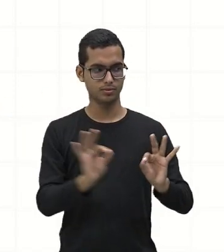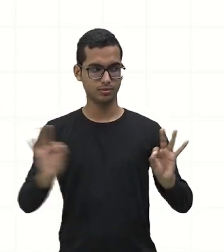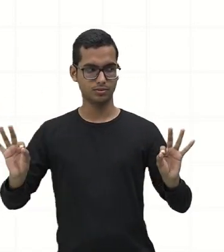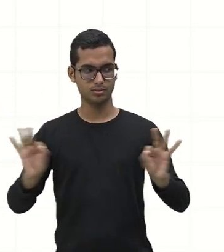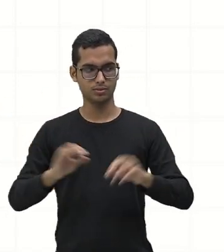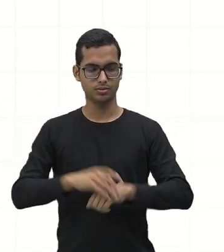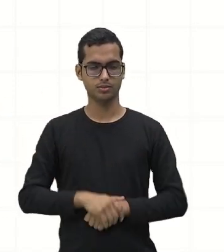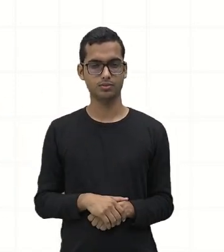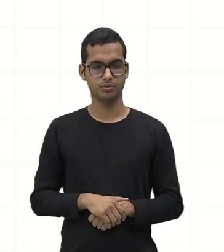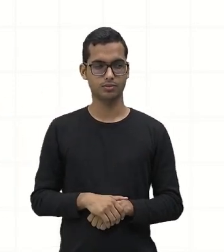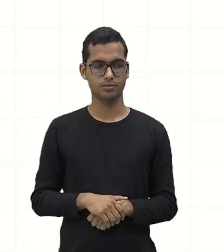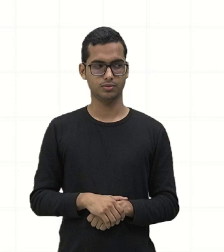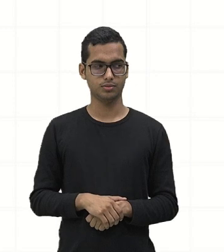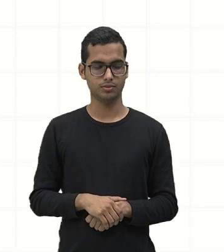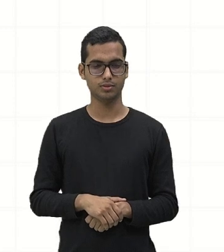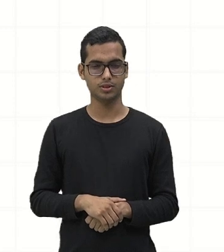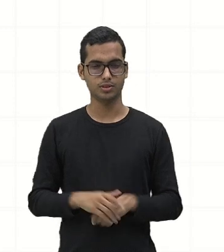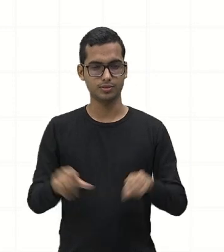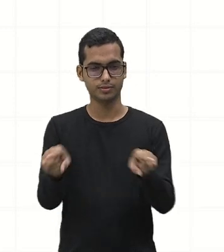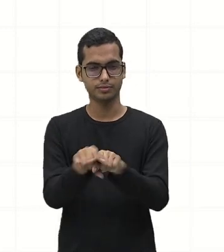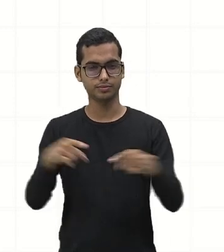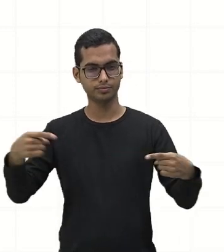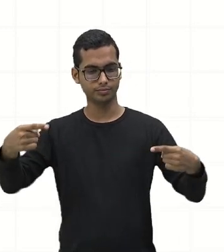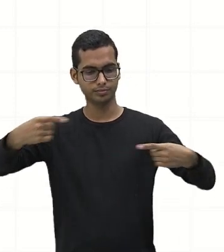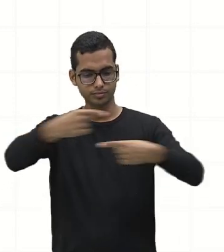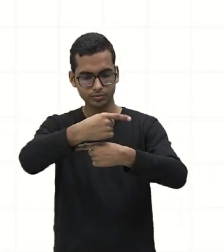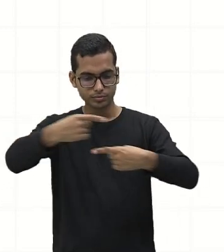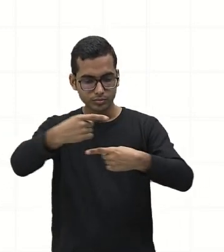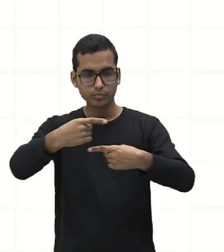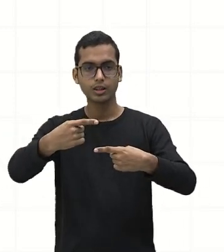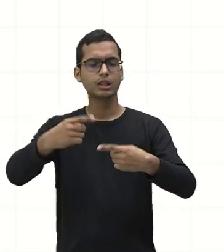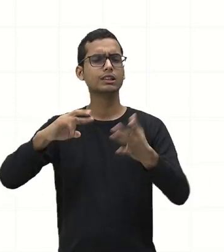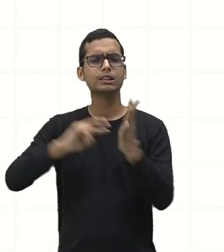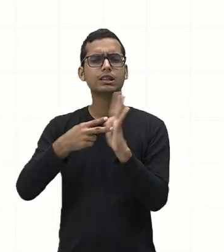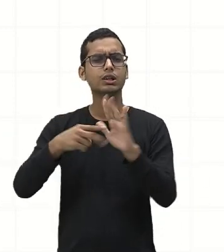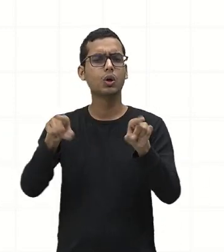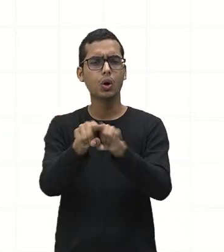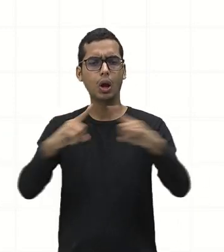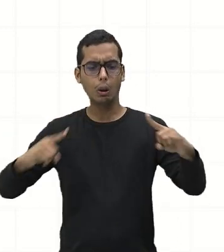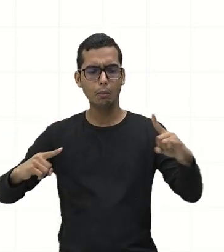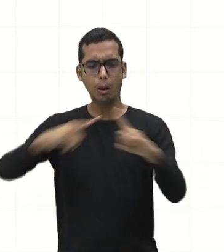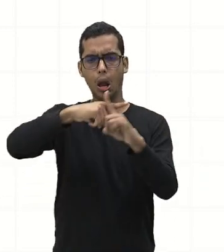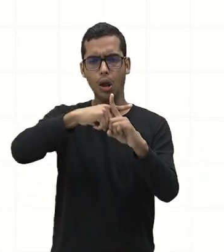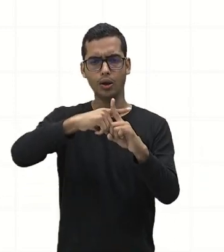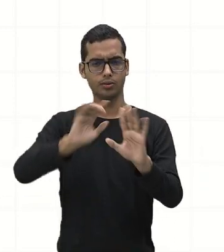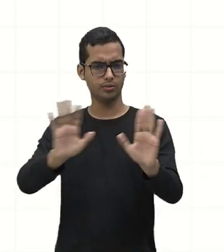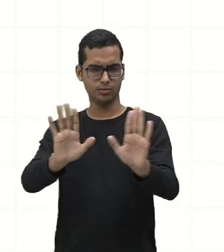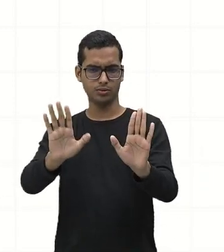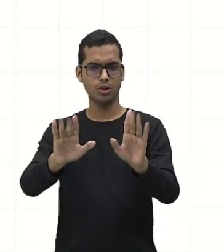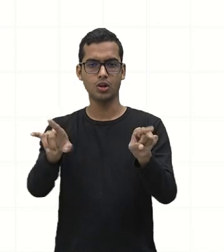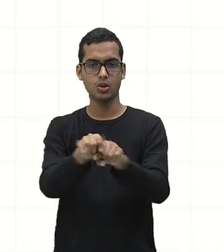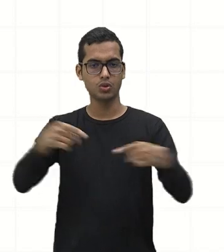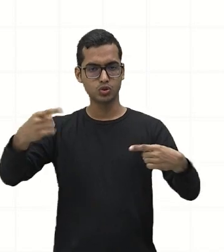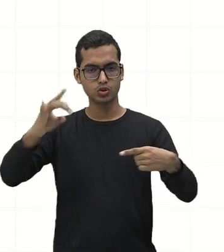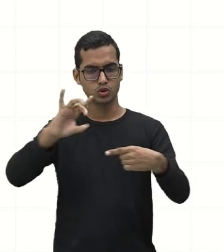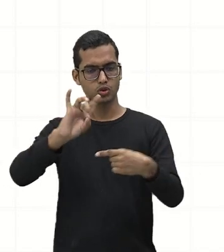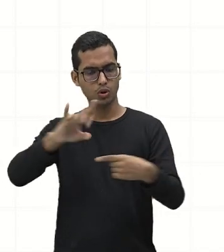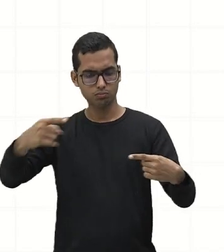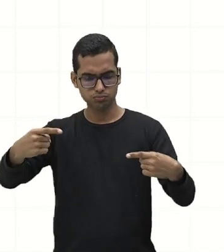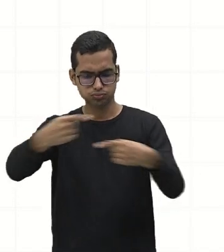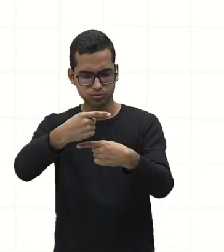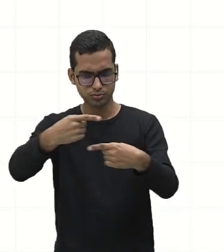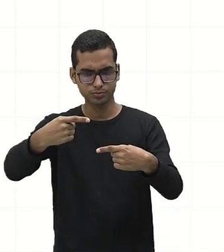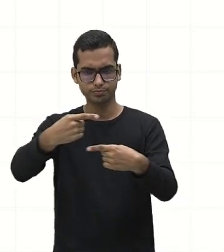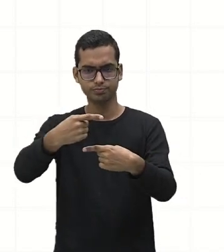vão se cruzar, elas nunca vão, né, ter aqui ponto em comum, elas estão no mesmo plano, porém elas não se tocam nunca. Esse daqui,